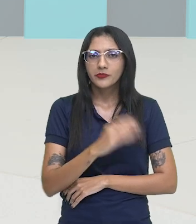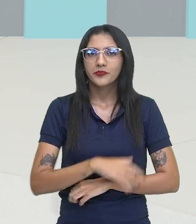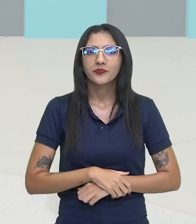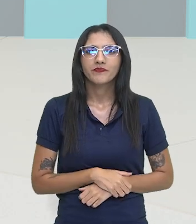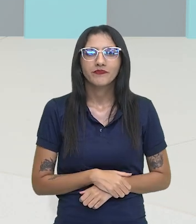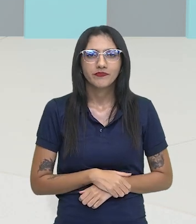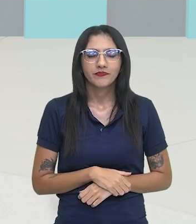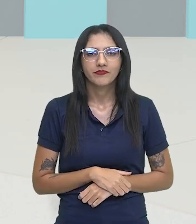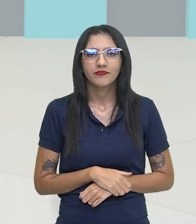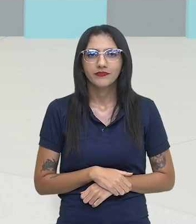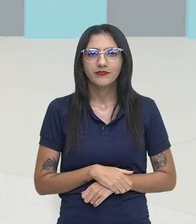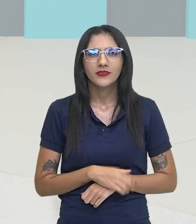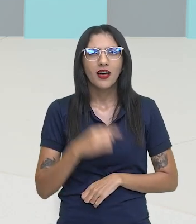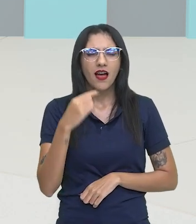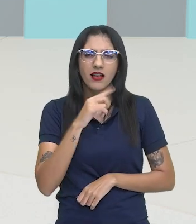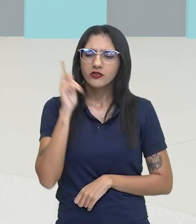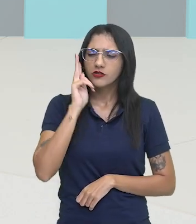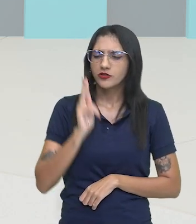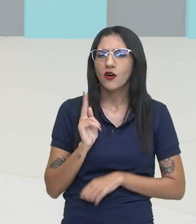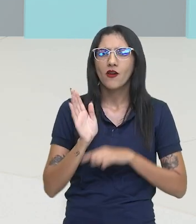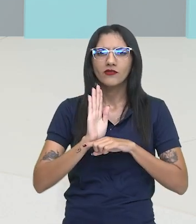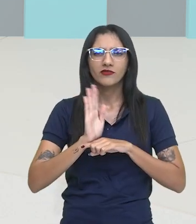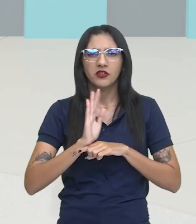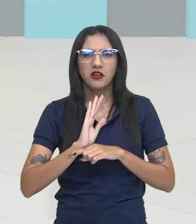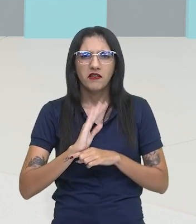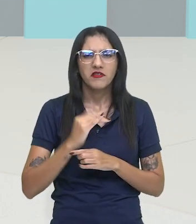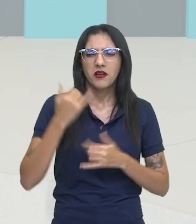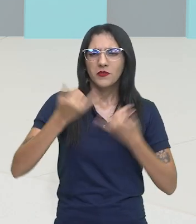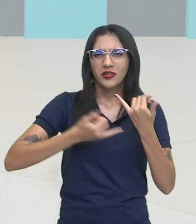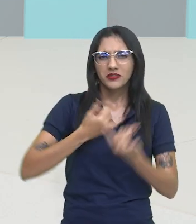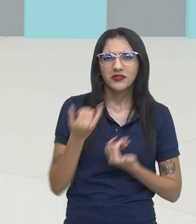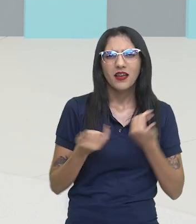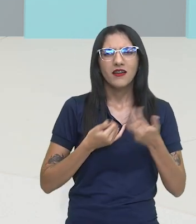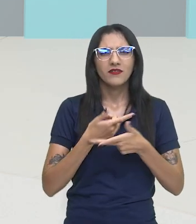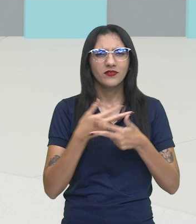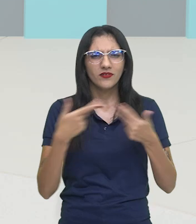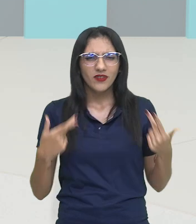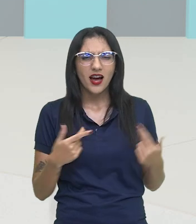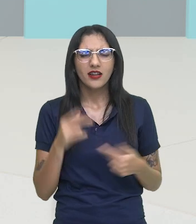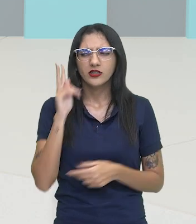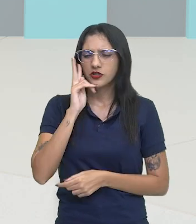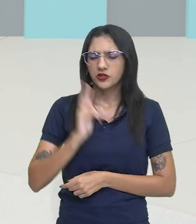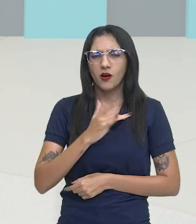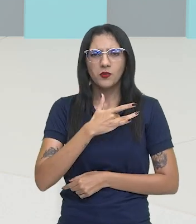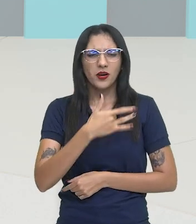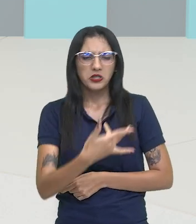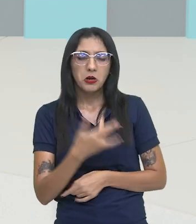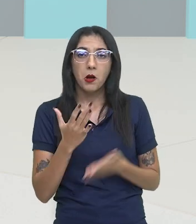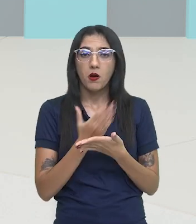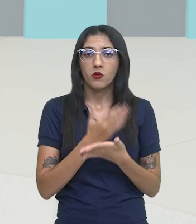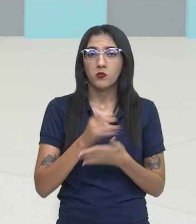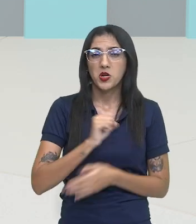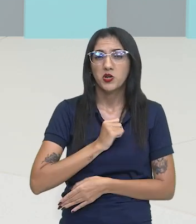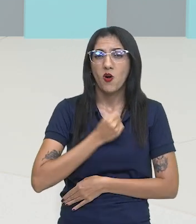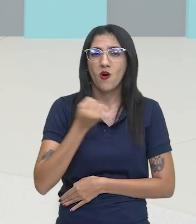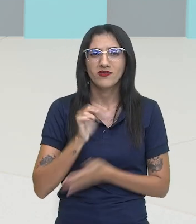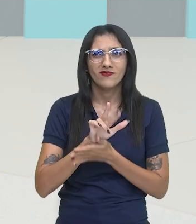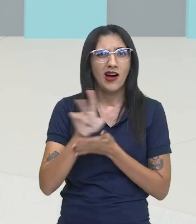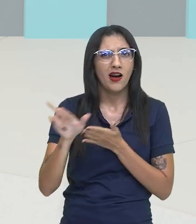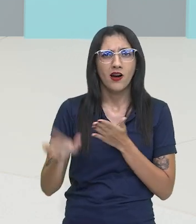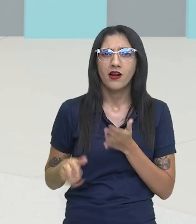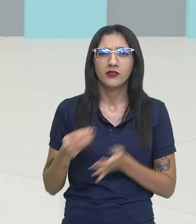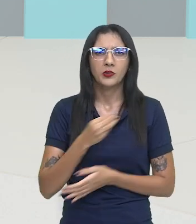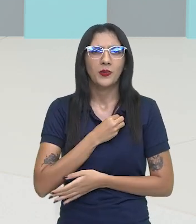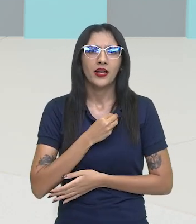resto do texto. Uma mistura de família, jogo de bicho, algumas histórias de paixão, outras de ódio, uma coleção de